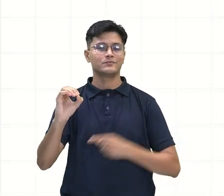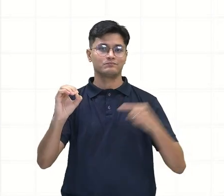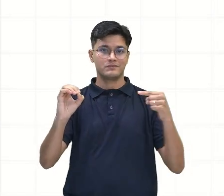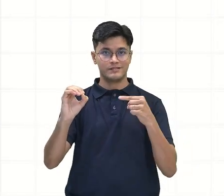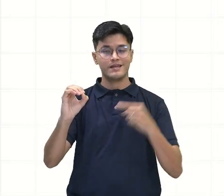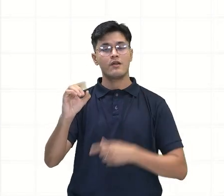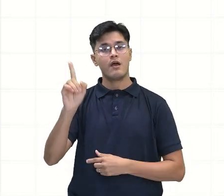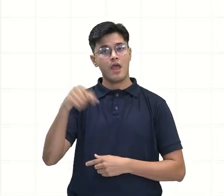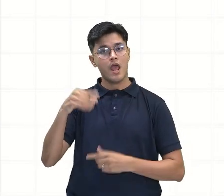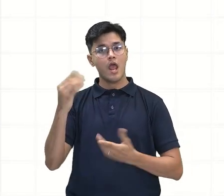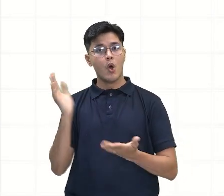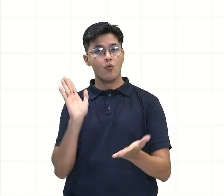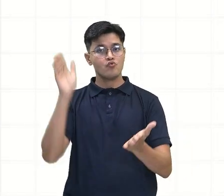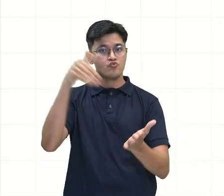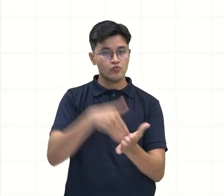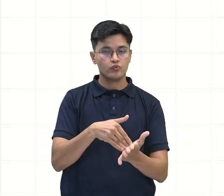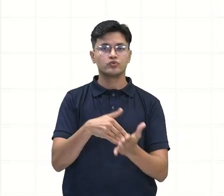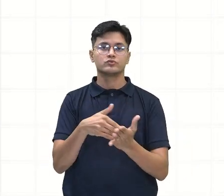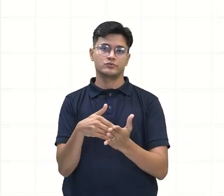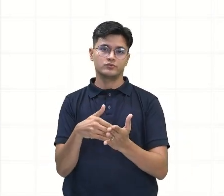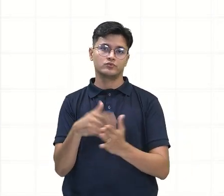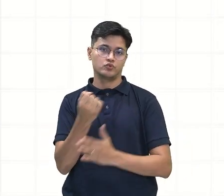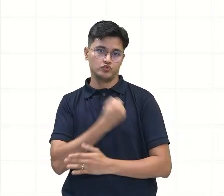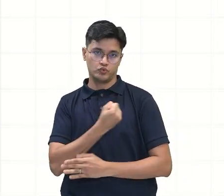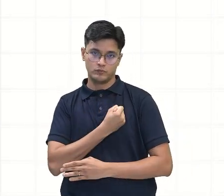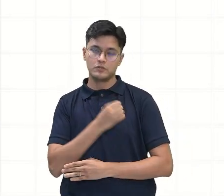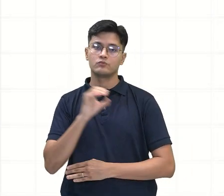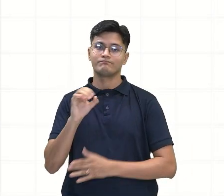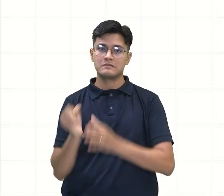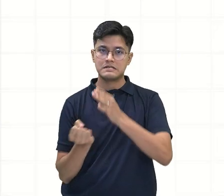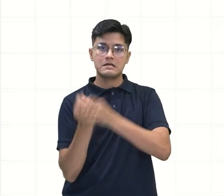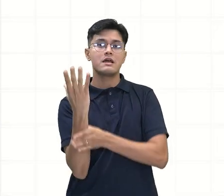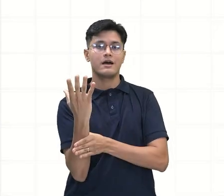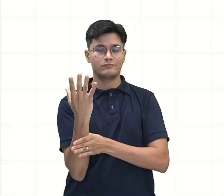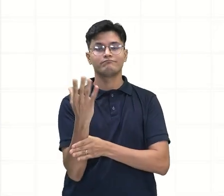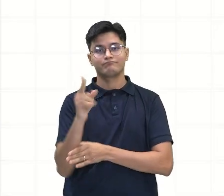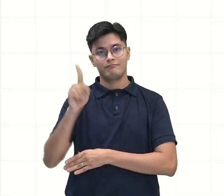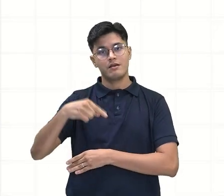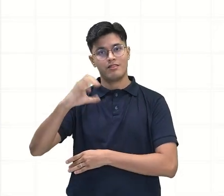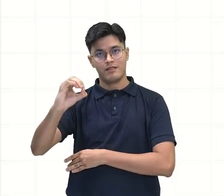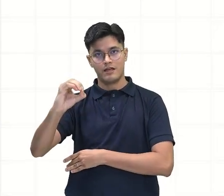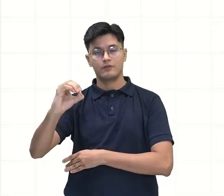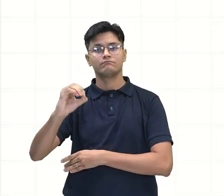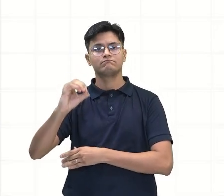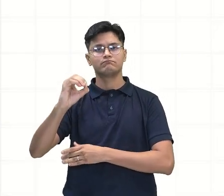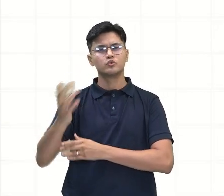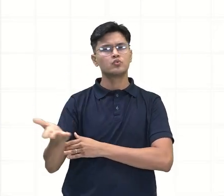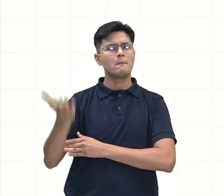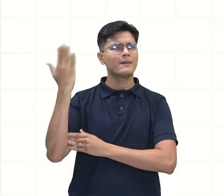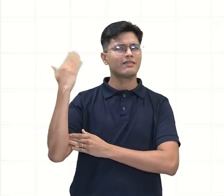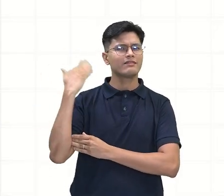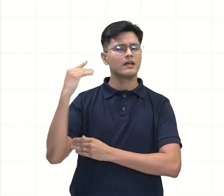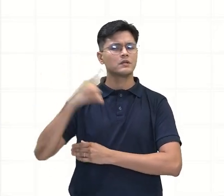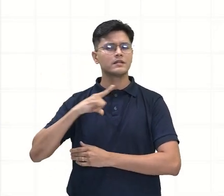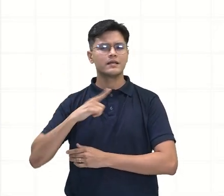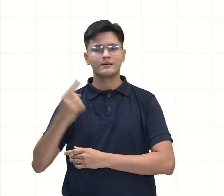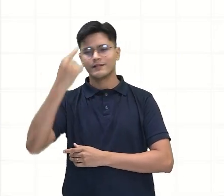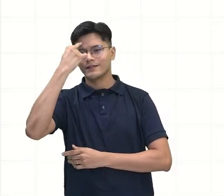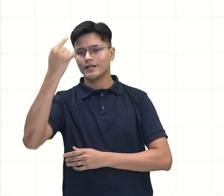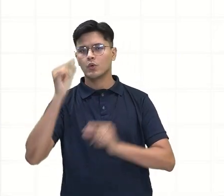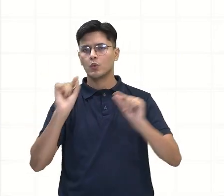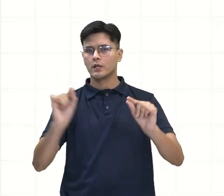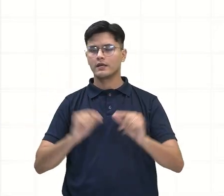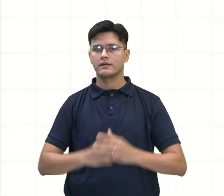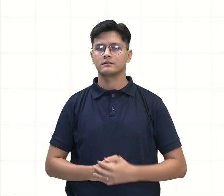últimos algoritmos a ser representado. Tinha-se a ideia do seguinte, ó, o número que multiplicado